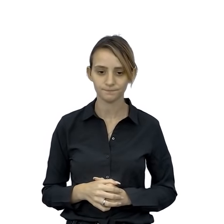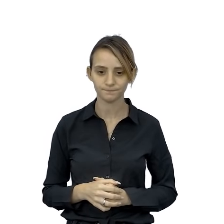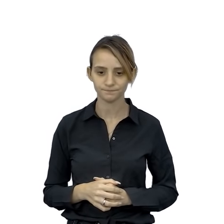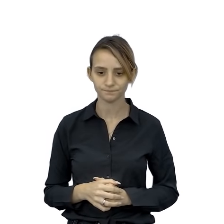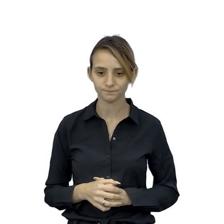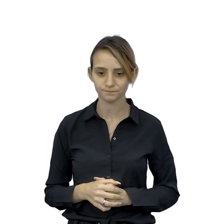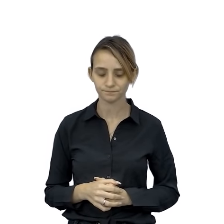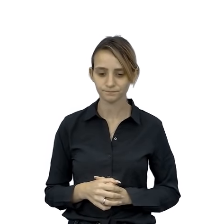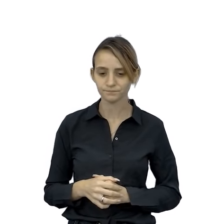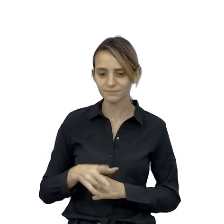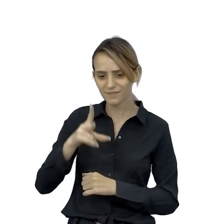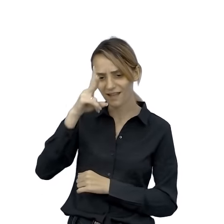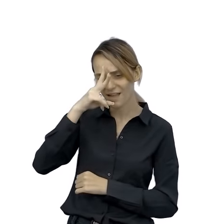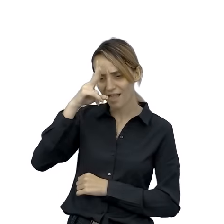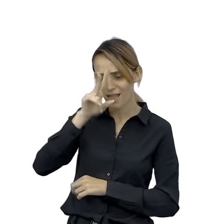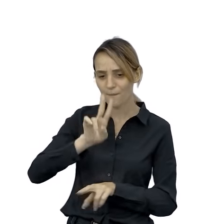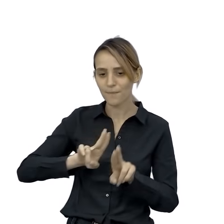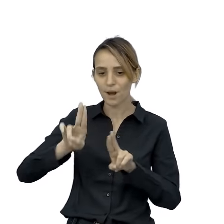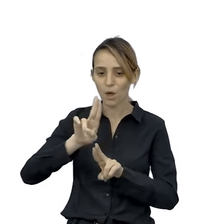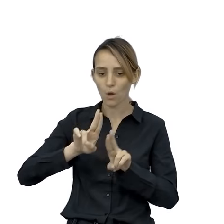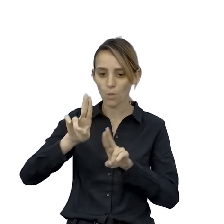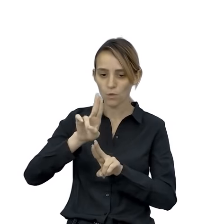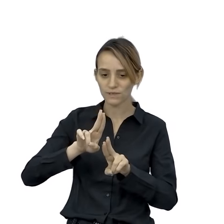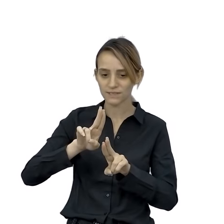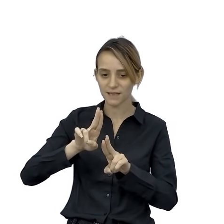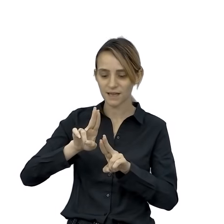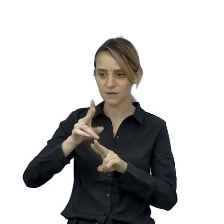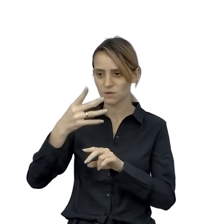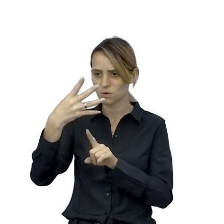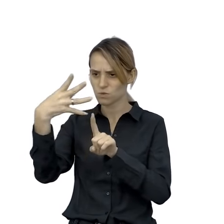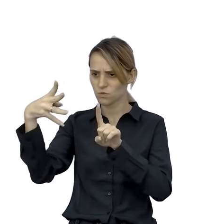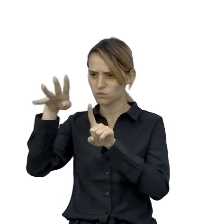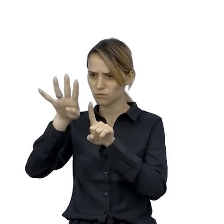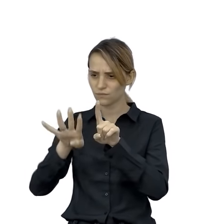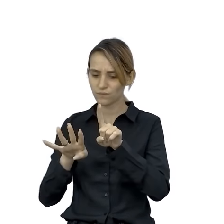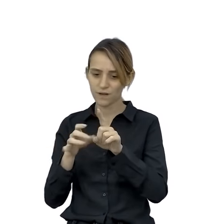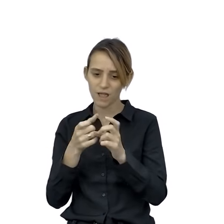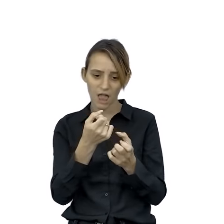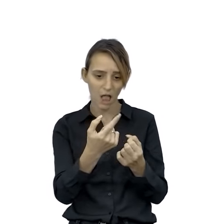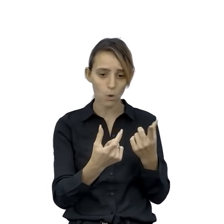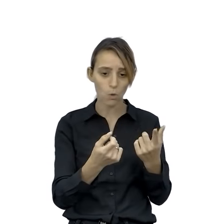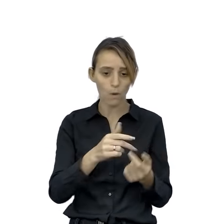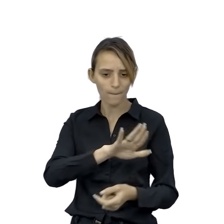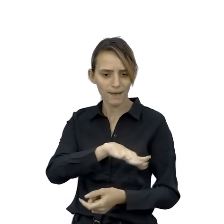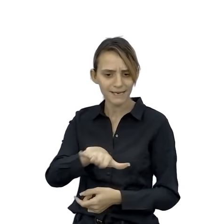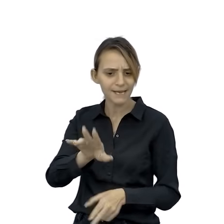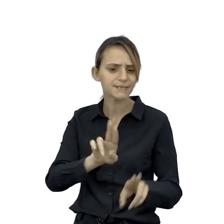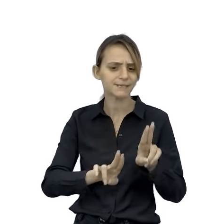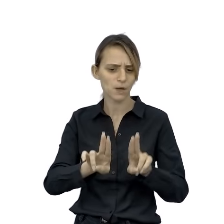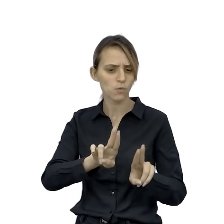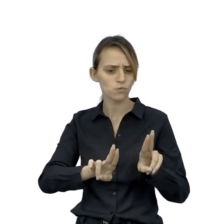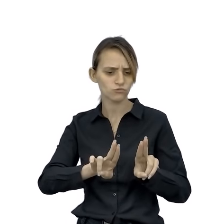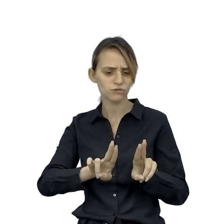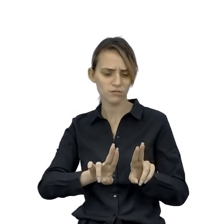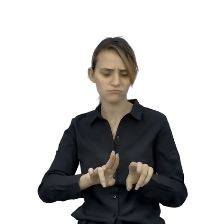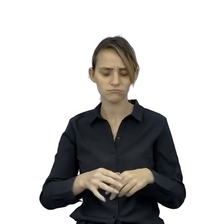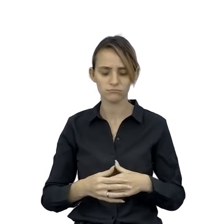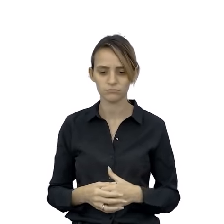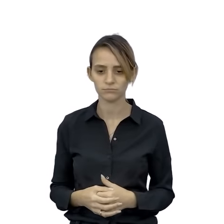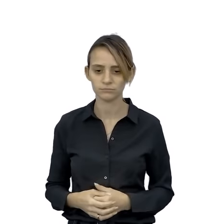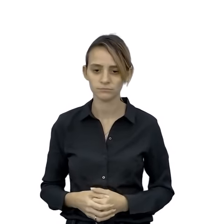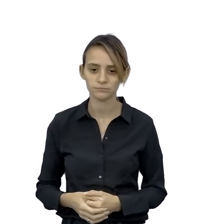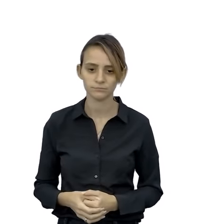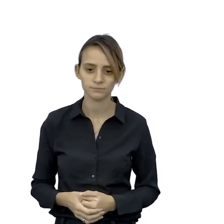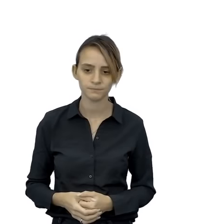que muitos, né, utilizam, fez a conta armada. Tem crianças que utilizam esse procedimento aqui.